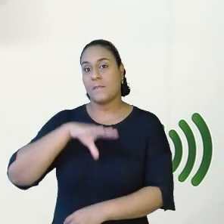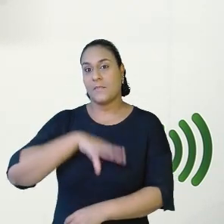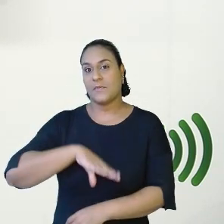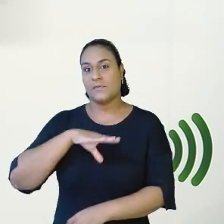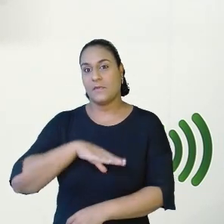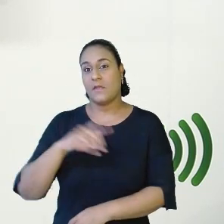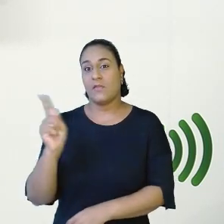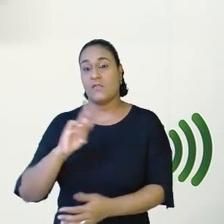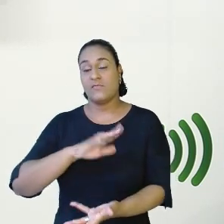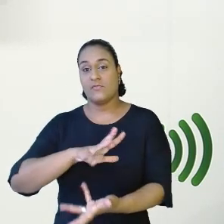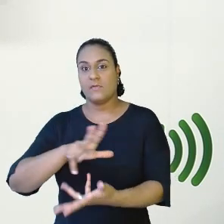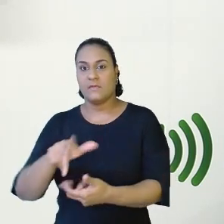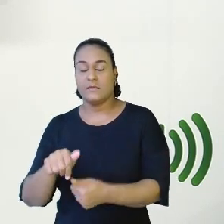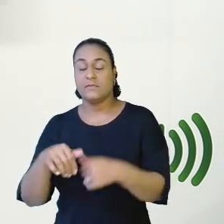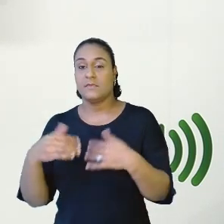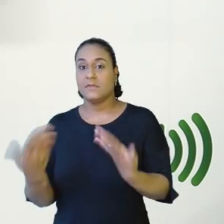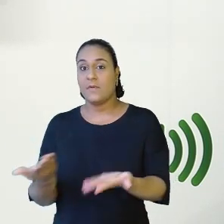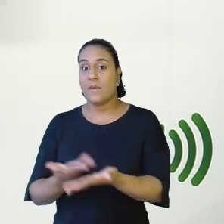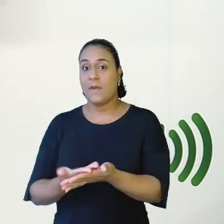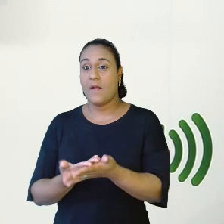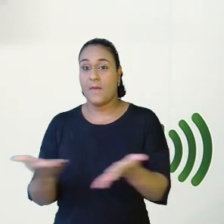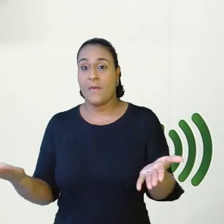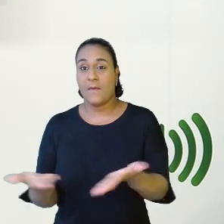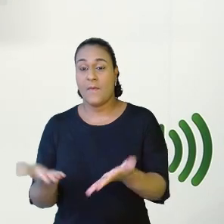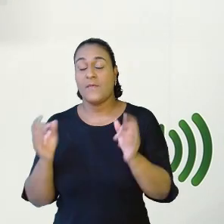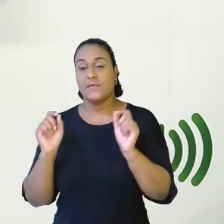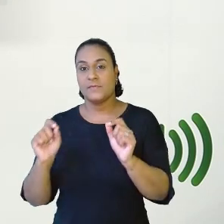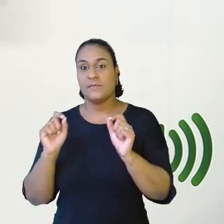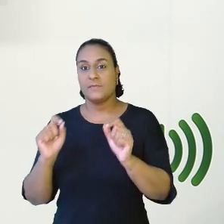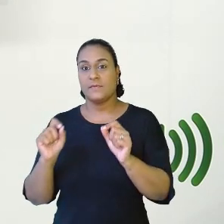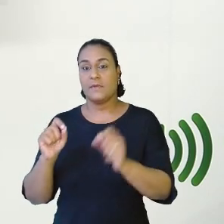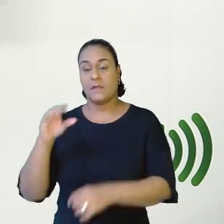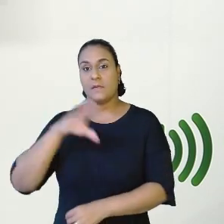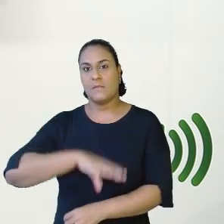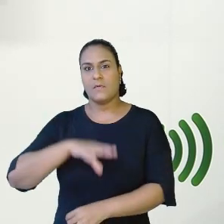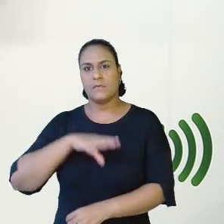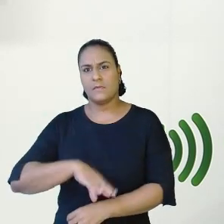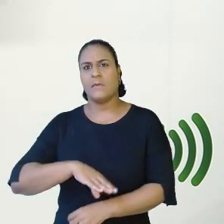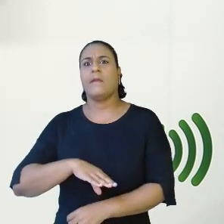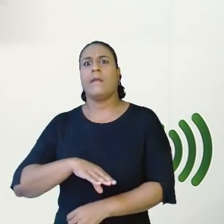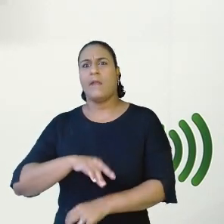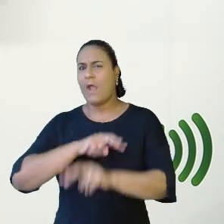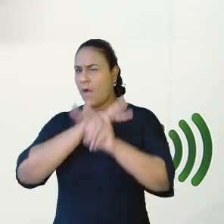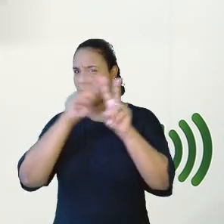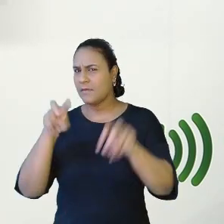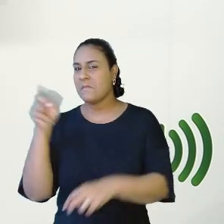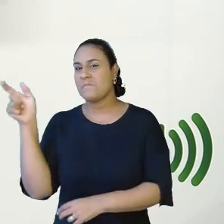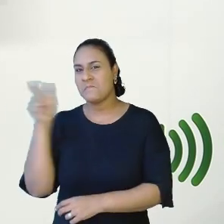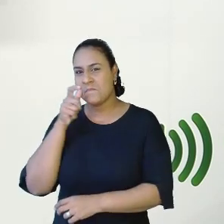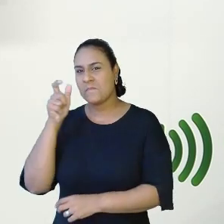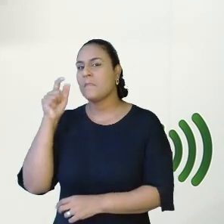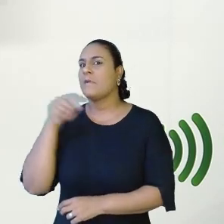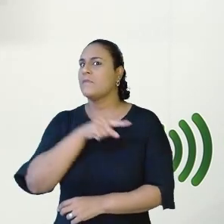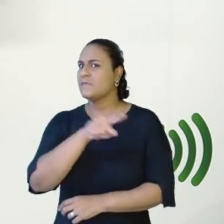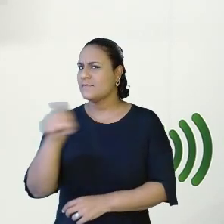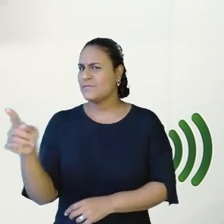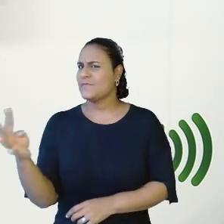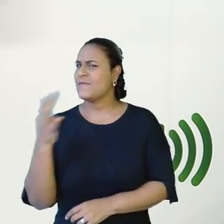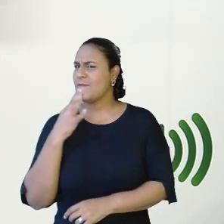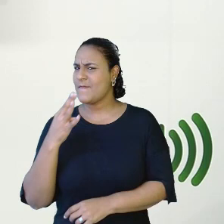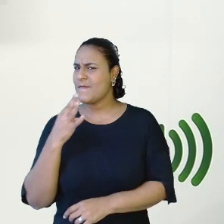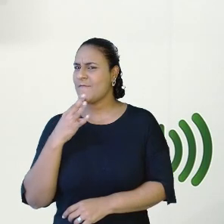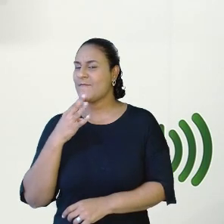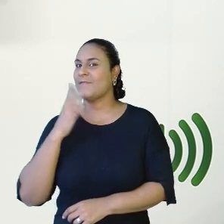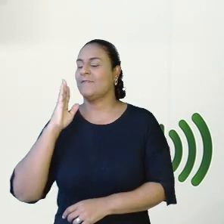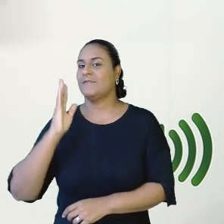de hoje é Língua Portuguesa e é um tema bem interessante que eu tenho certeza que vocês já viram em algum momento. Não é? Então,